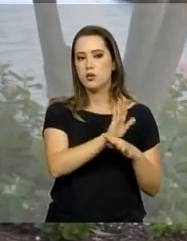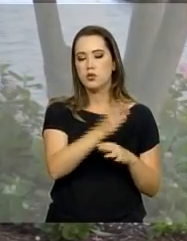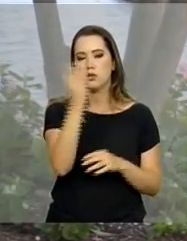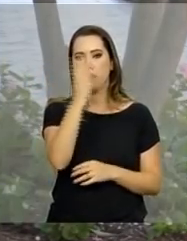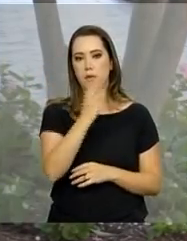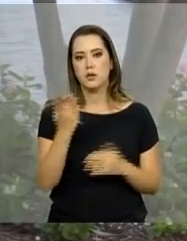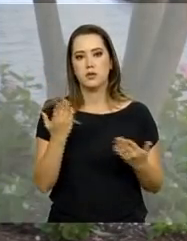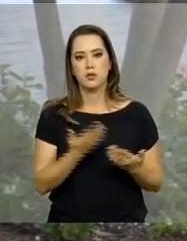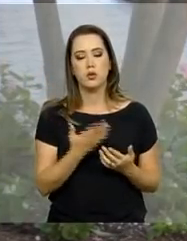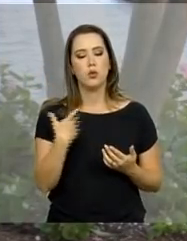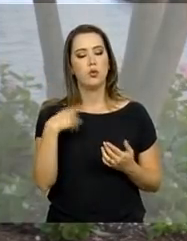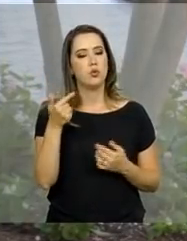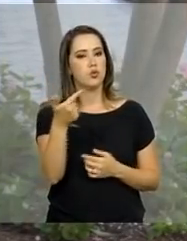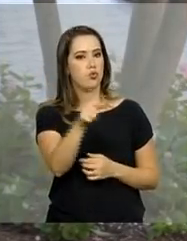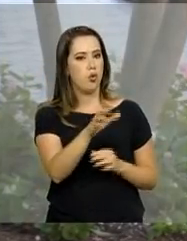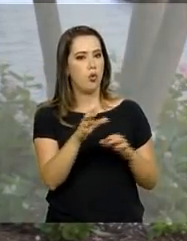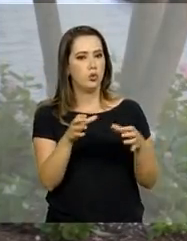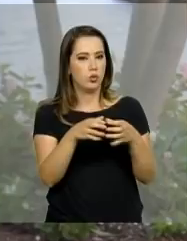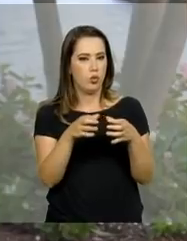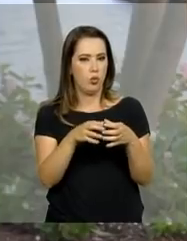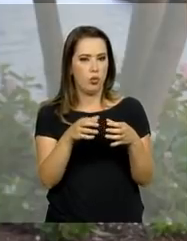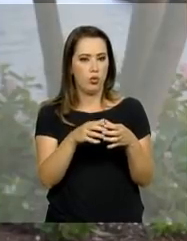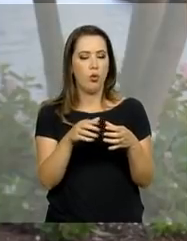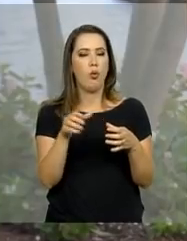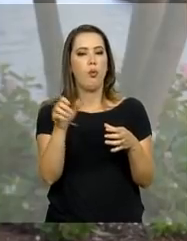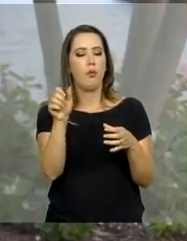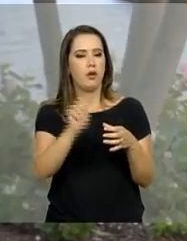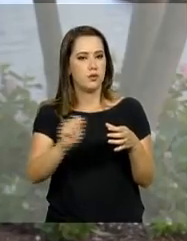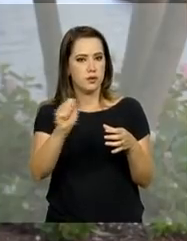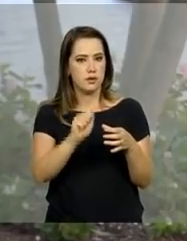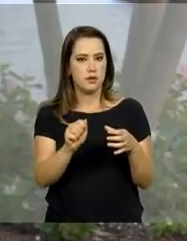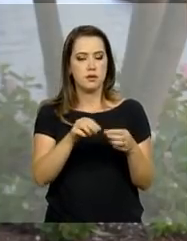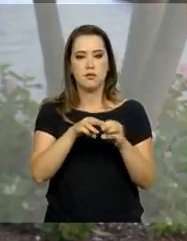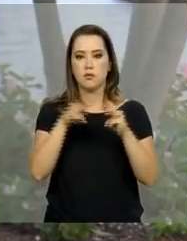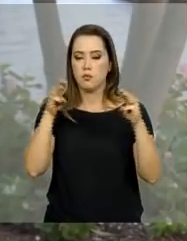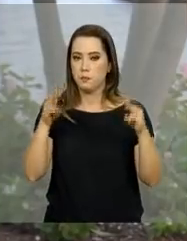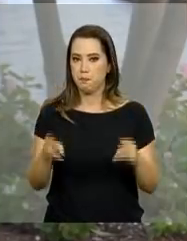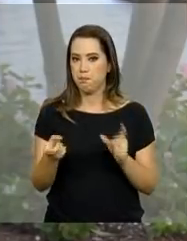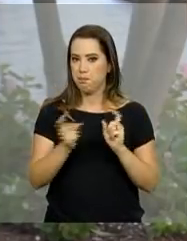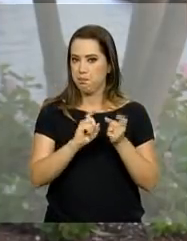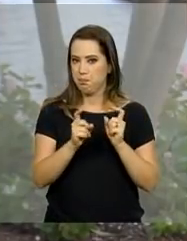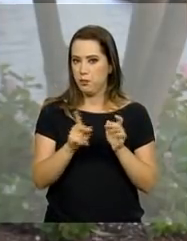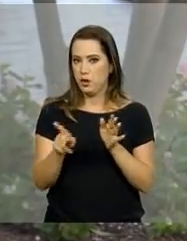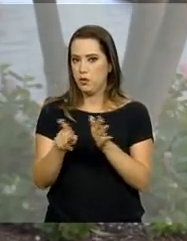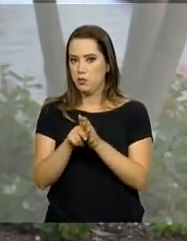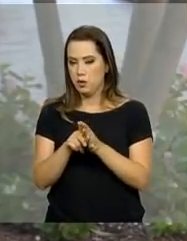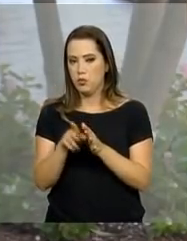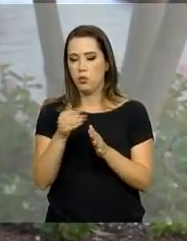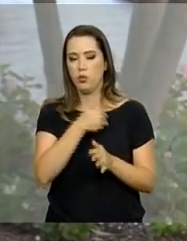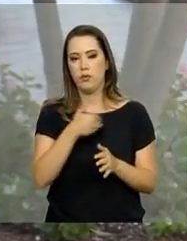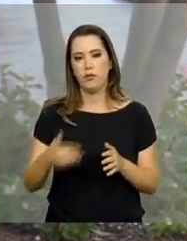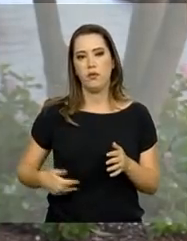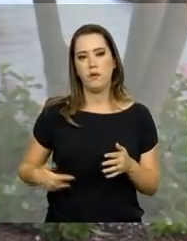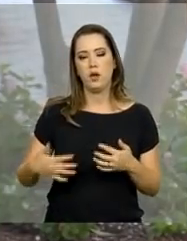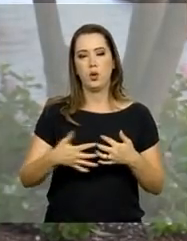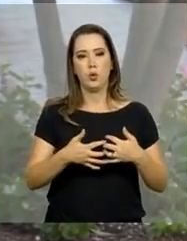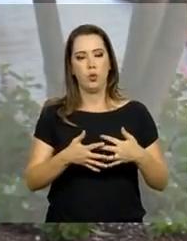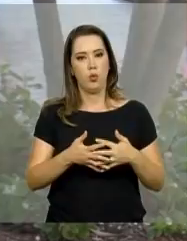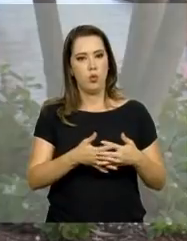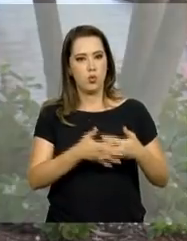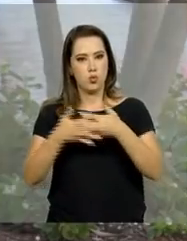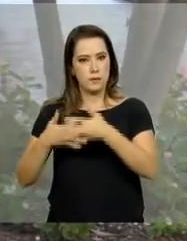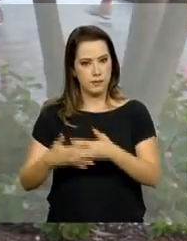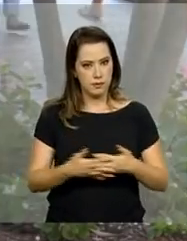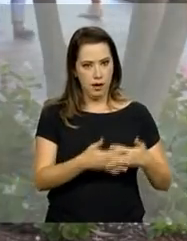a Smithsonian, uma instituição que reúne um grupo de museus e centros de pesquisa administrados pelo governo dos Estados Unidos, também anunciou